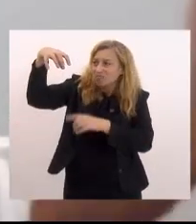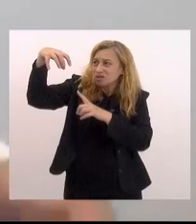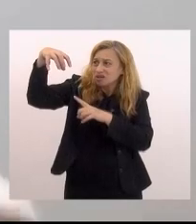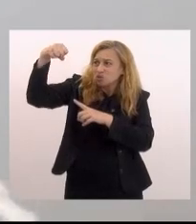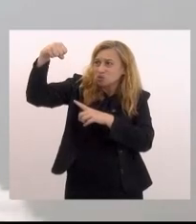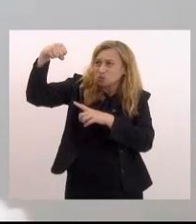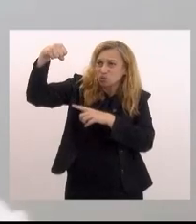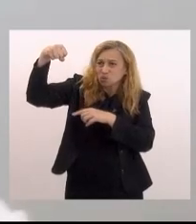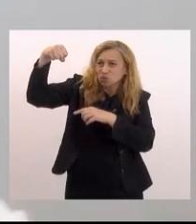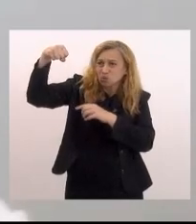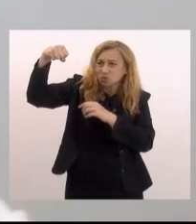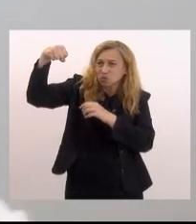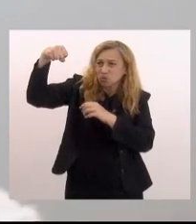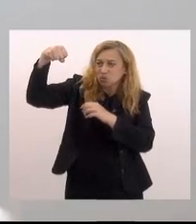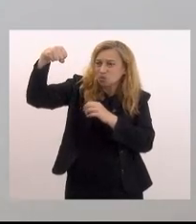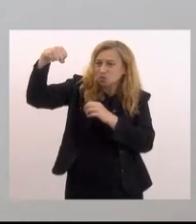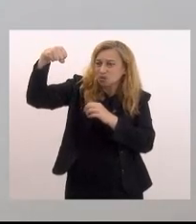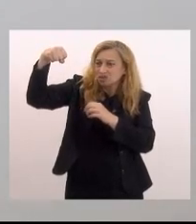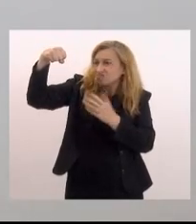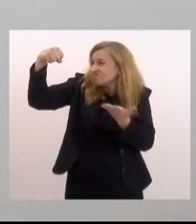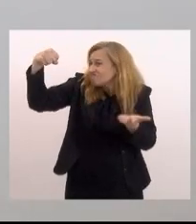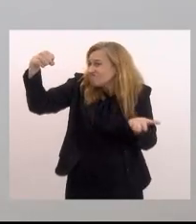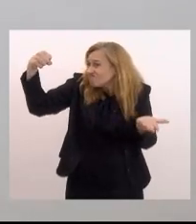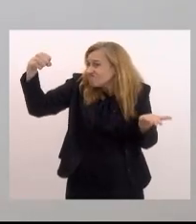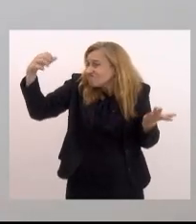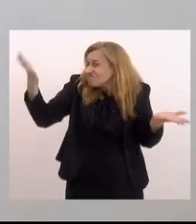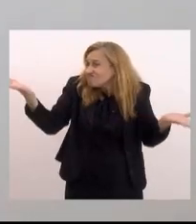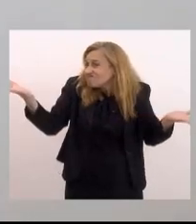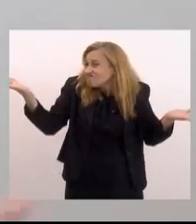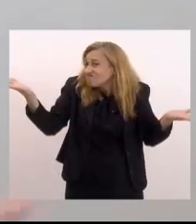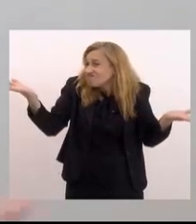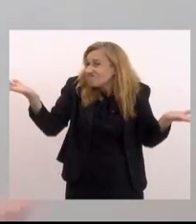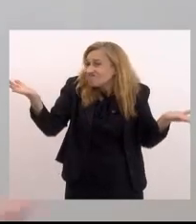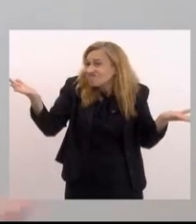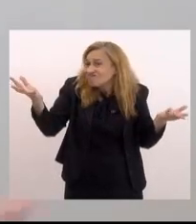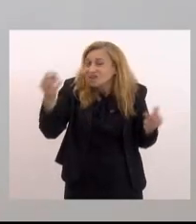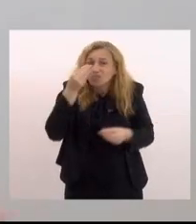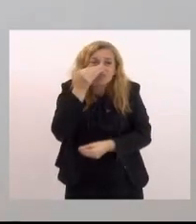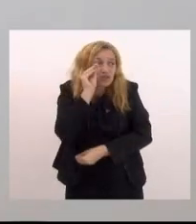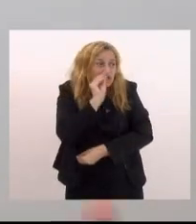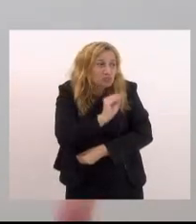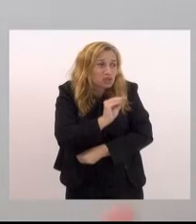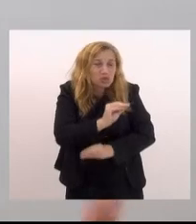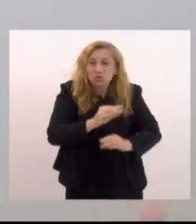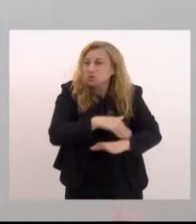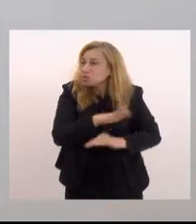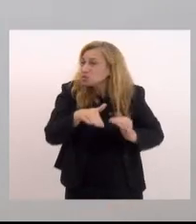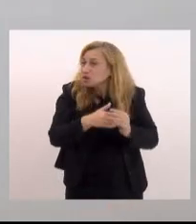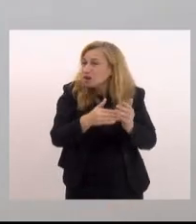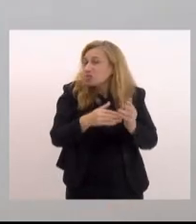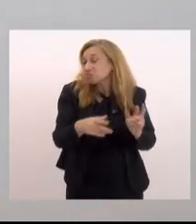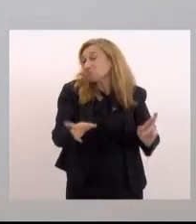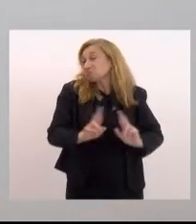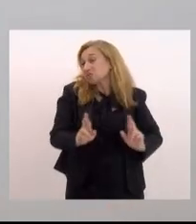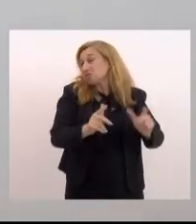praticamente apagadas. Ou seja, há um descaso total em relação